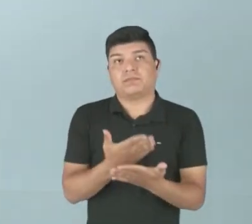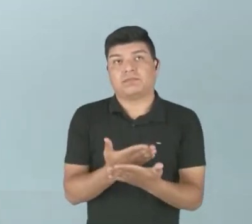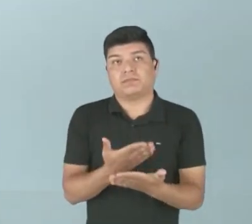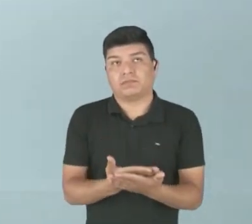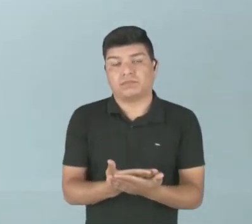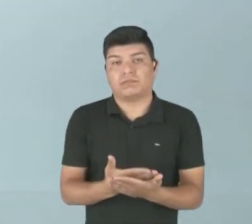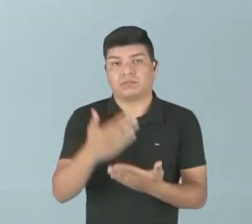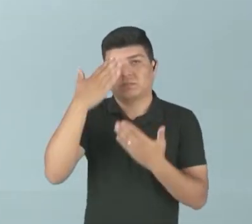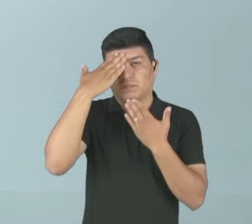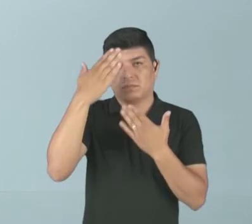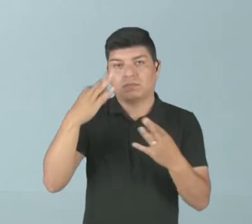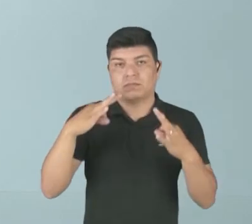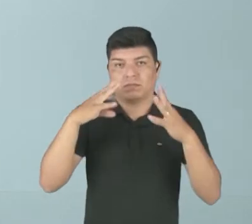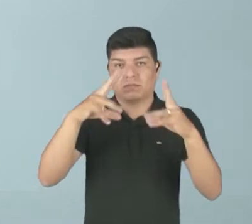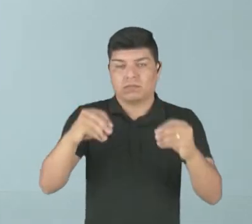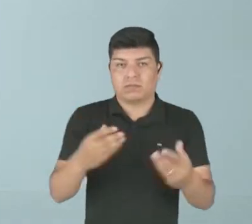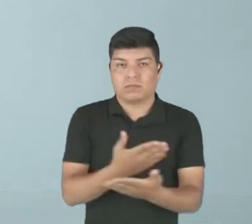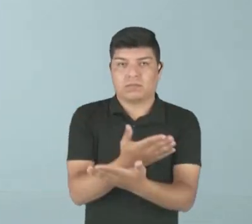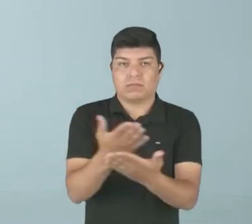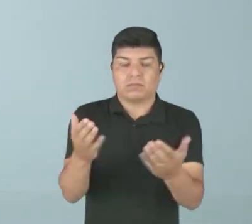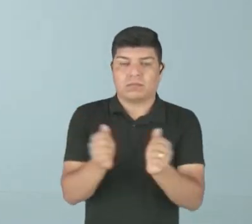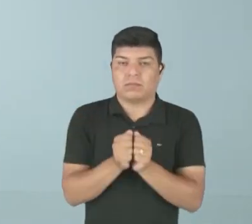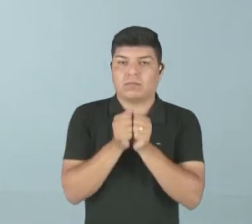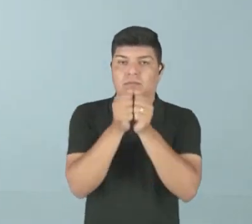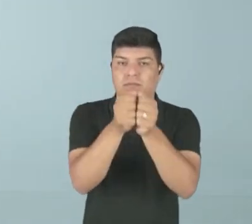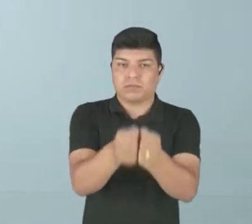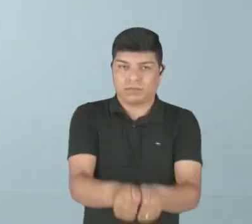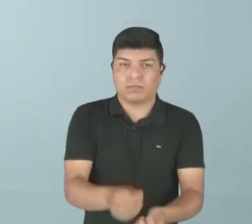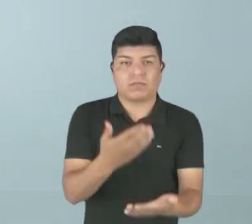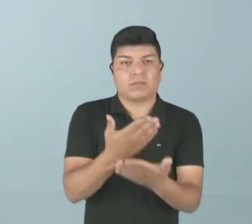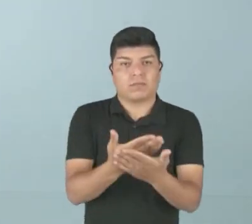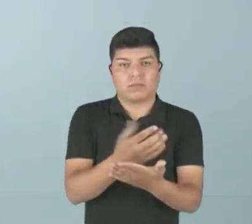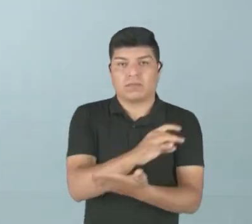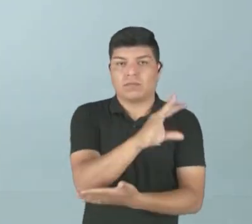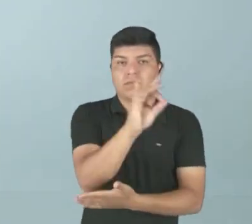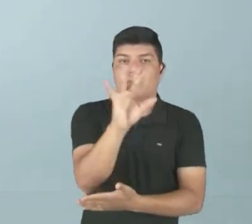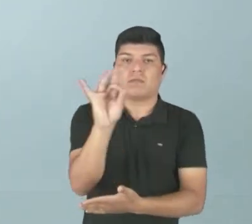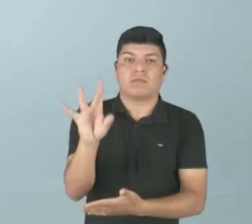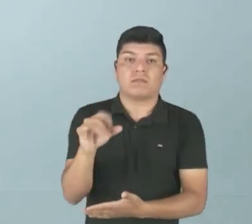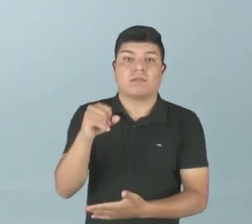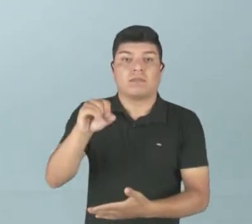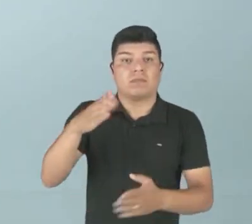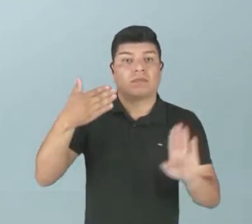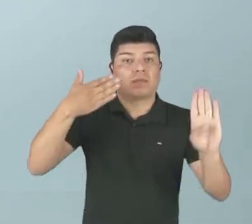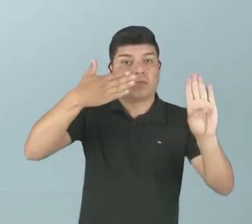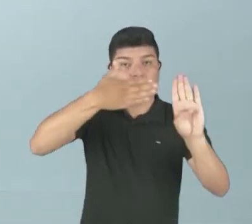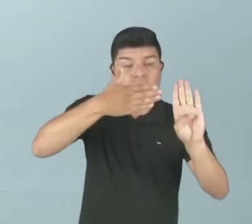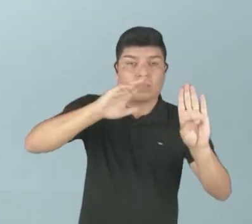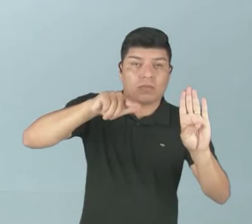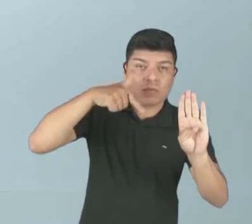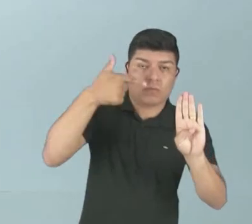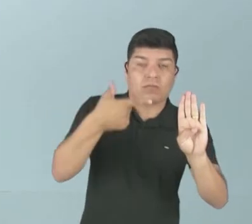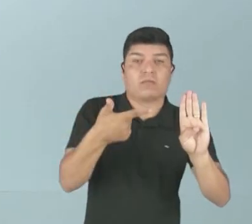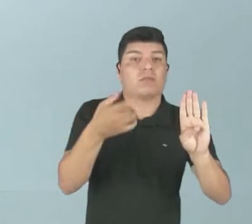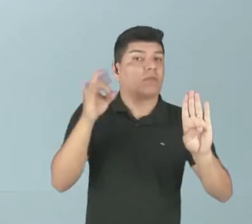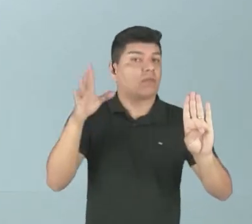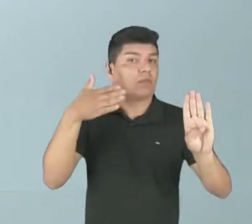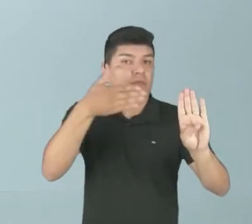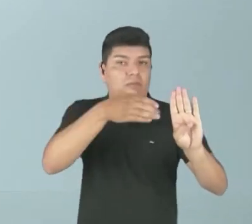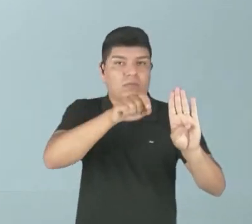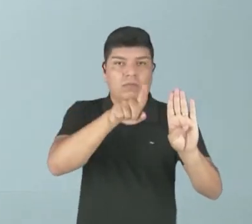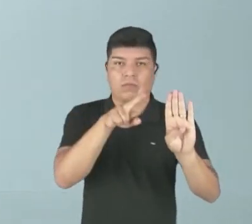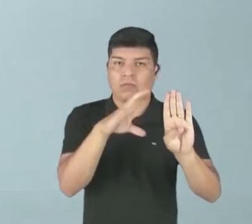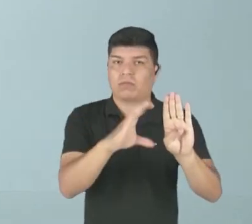hoje. Agradeço a todos vocês que têm nos acompanhado aula por aula. Se você quiser acessar essa aula ou qualquer uma outra, basta acessar a